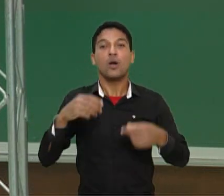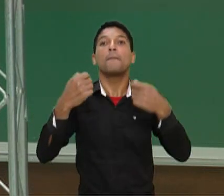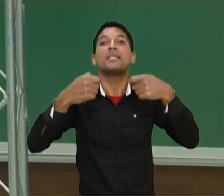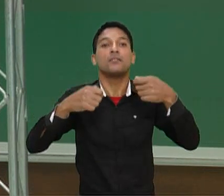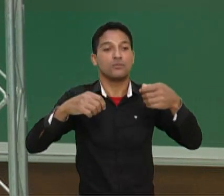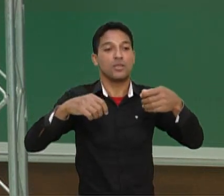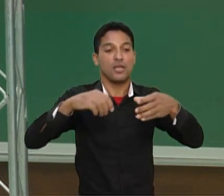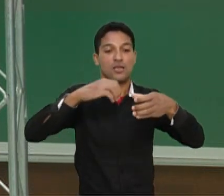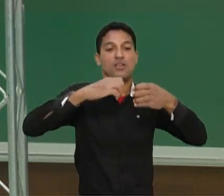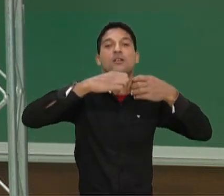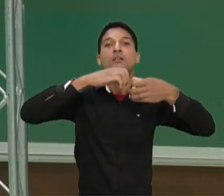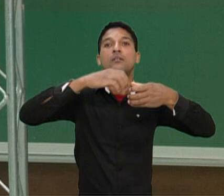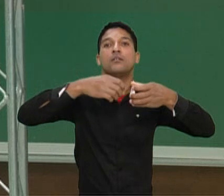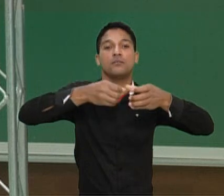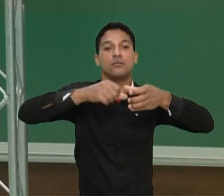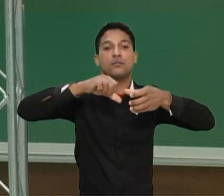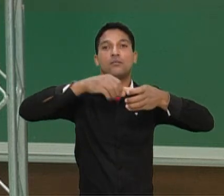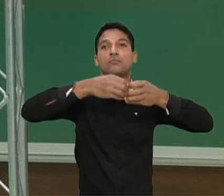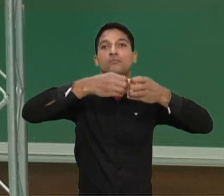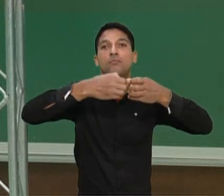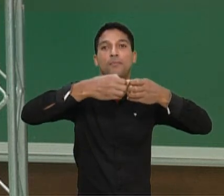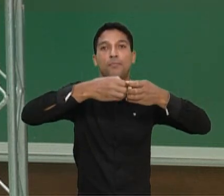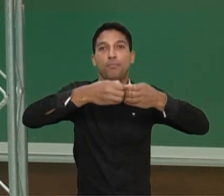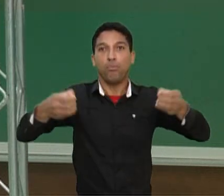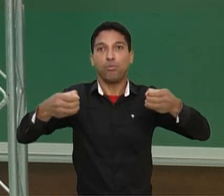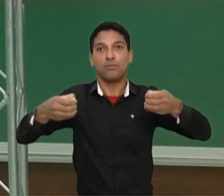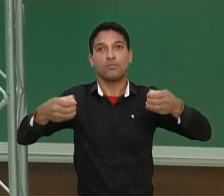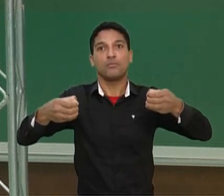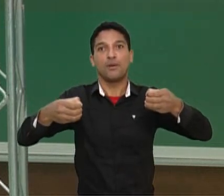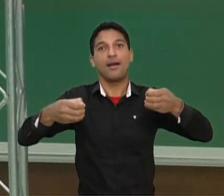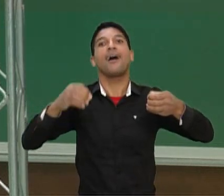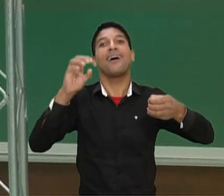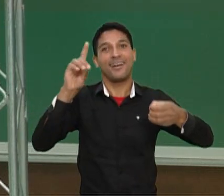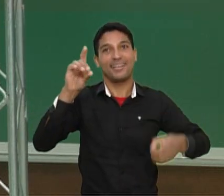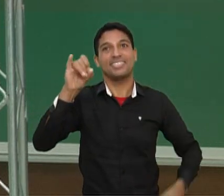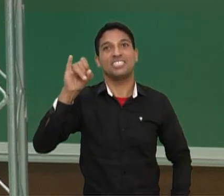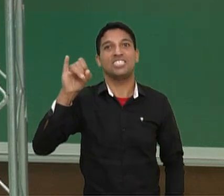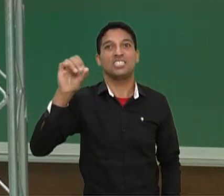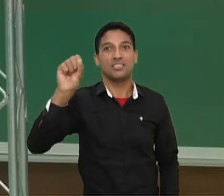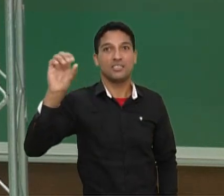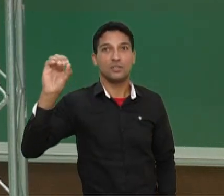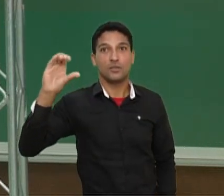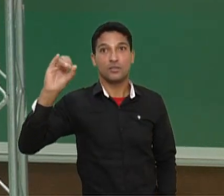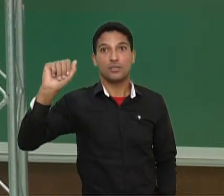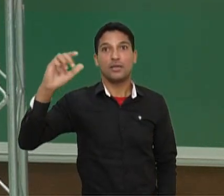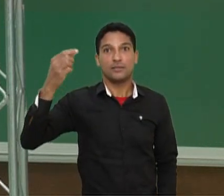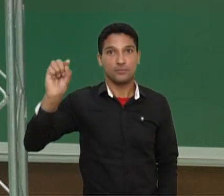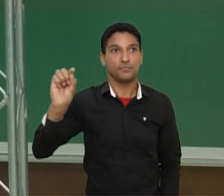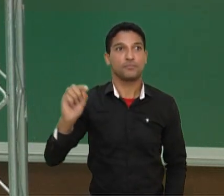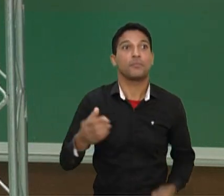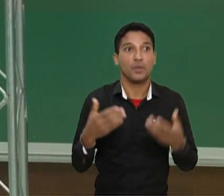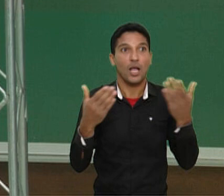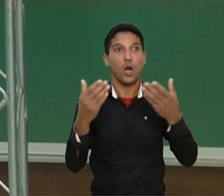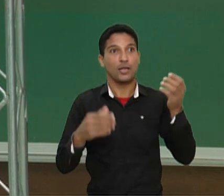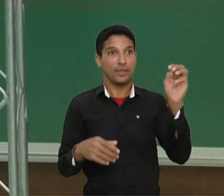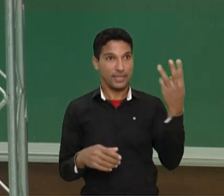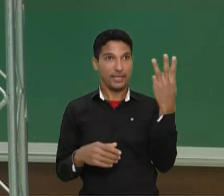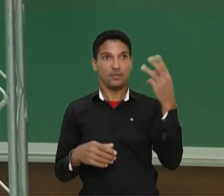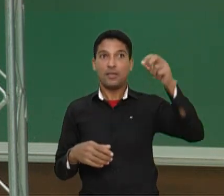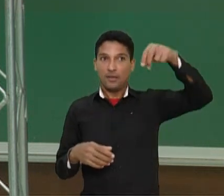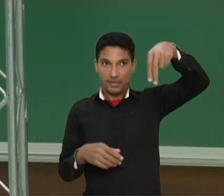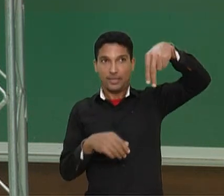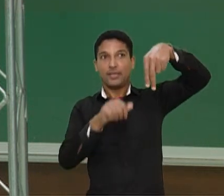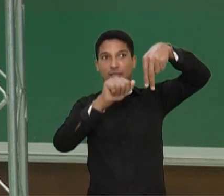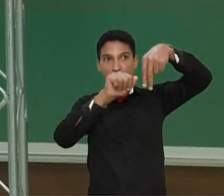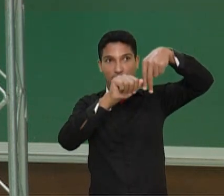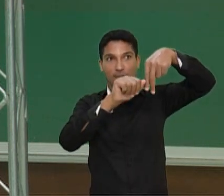então que eu chamo de dissociação. Número 3, Na2S, também ligação iônica, galera, metal